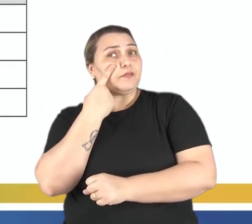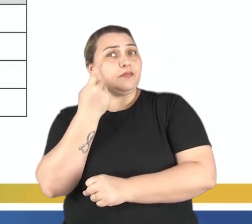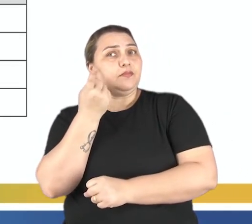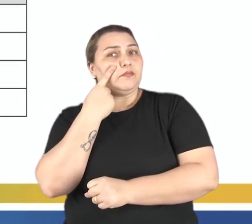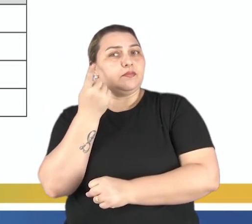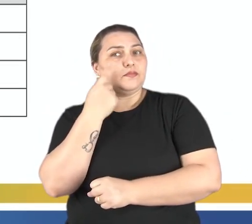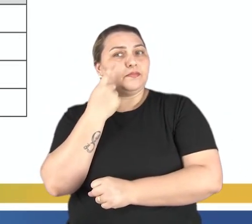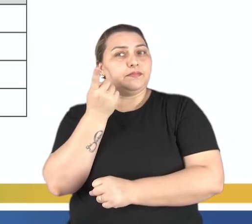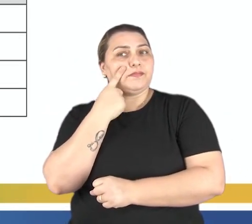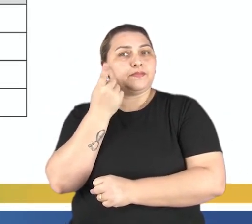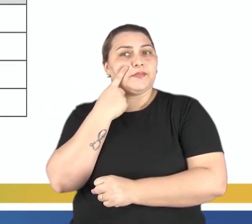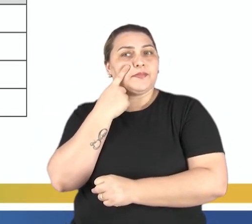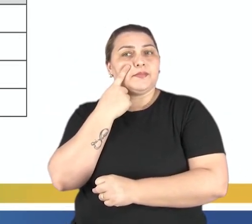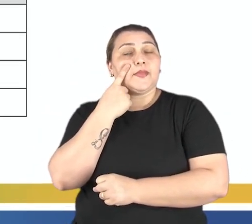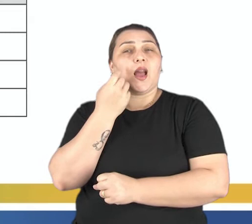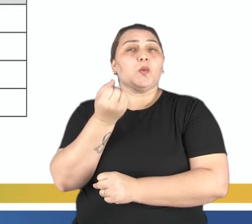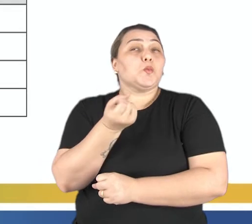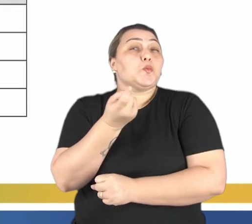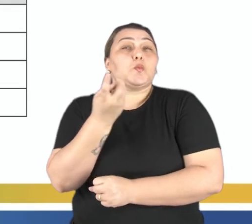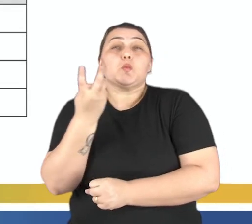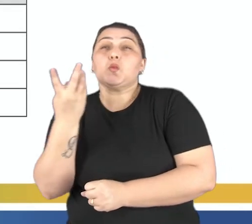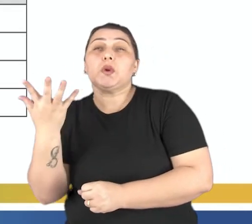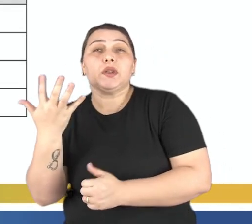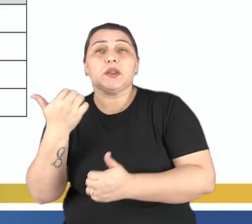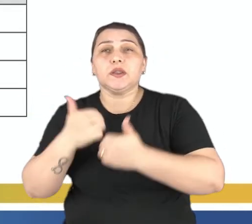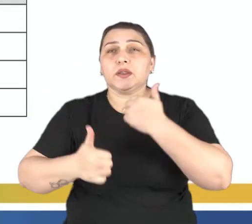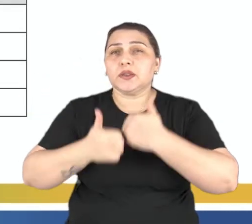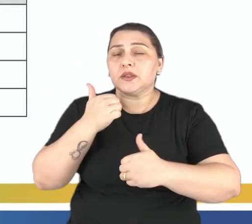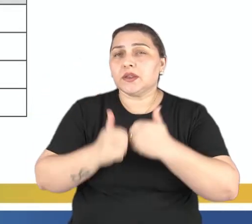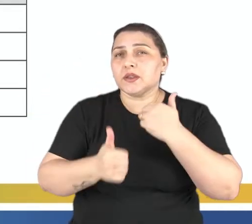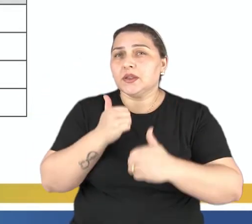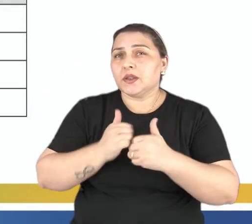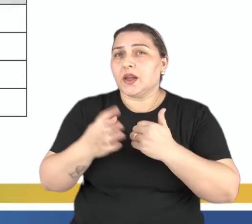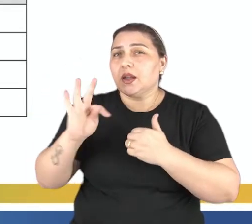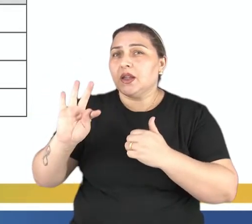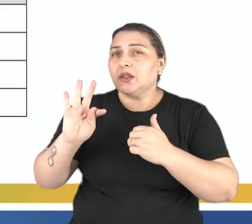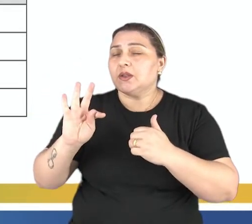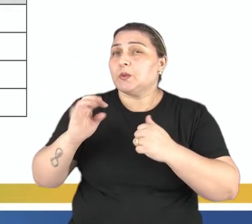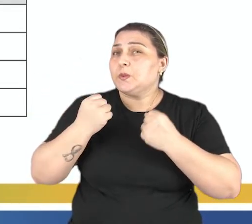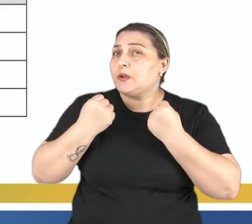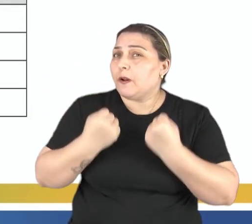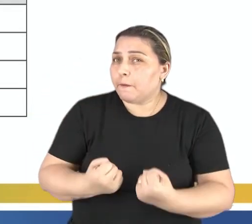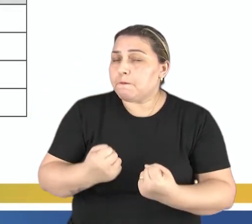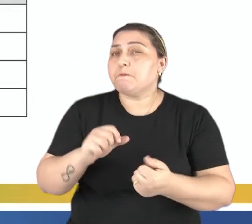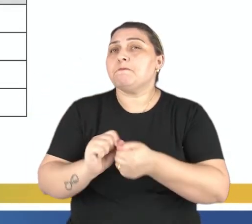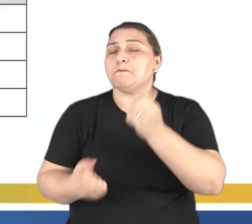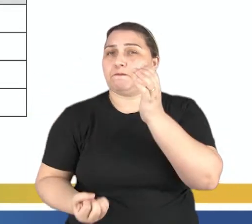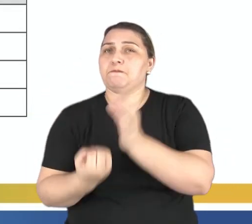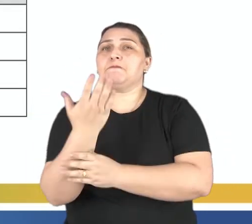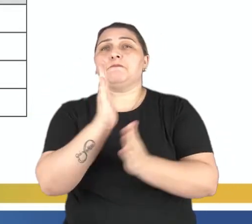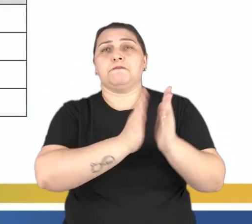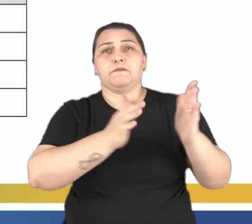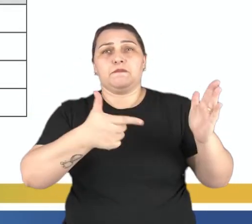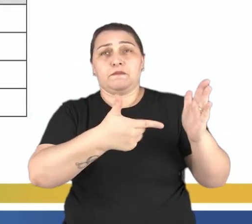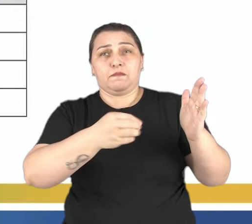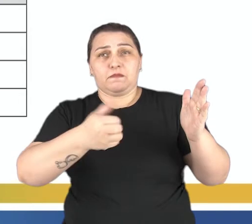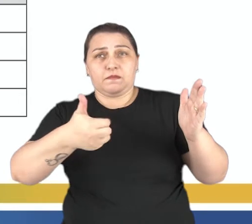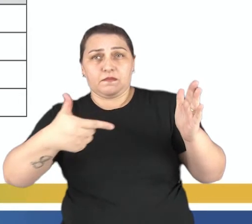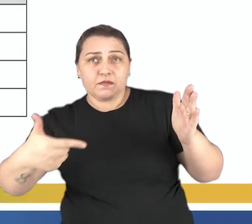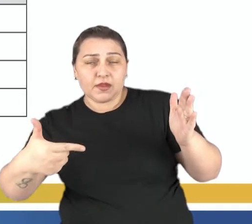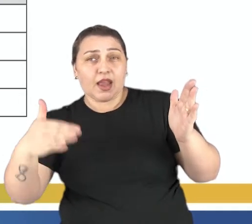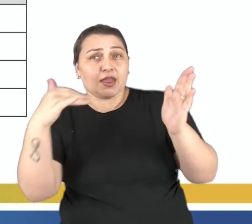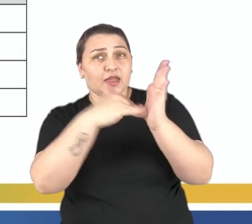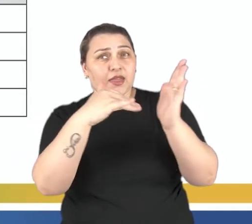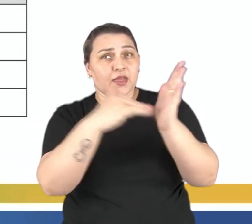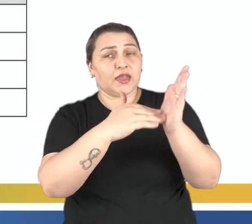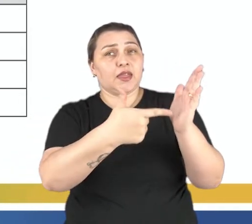o comando da questão quer saber a quantidade de arroz em toneladas que deverá ser produzida no período de 2012